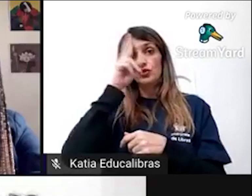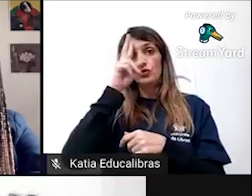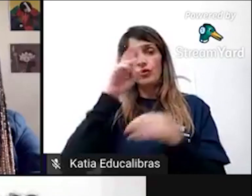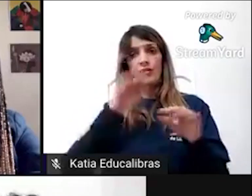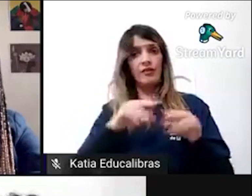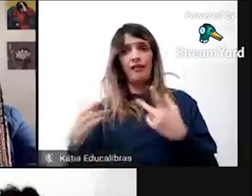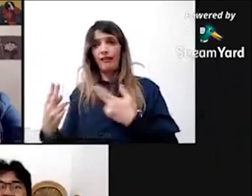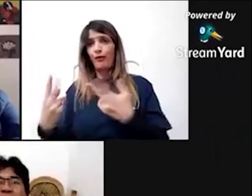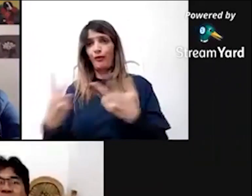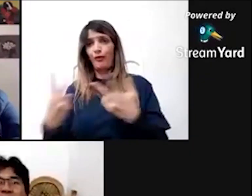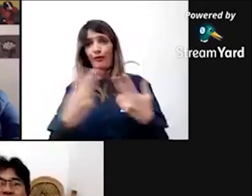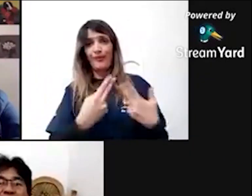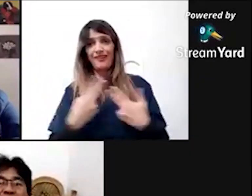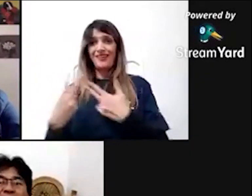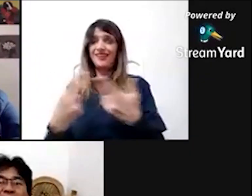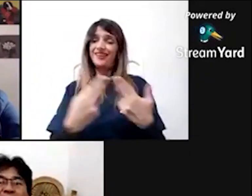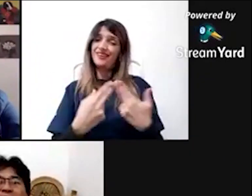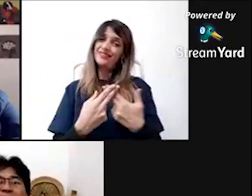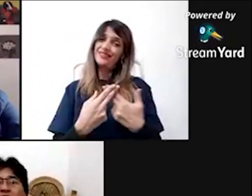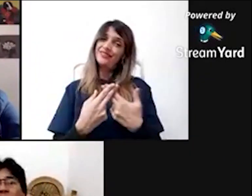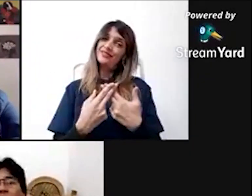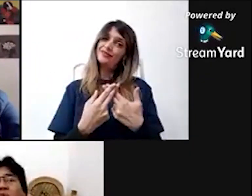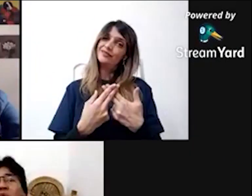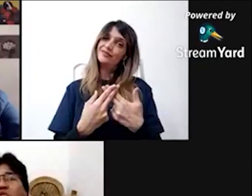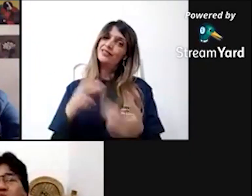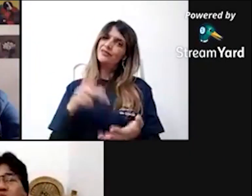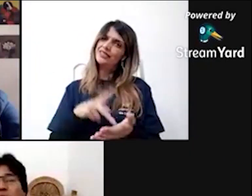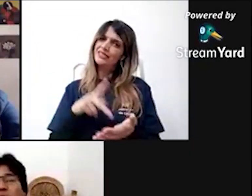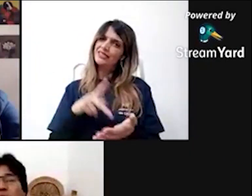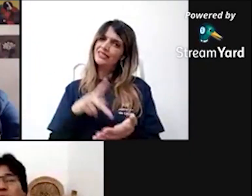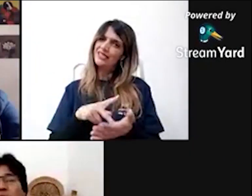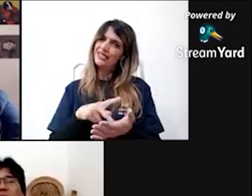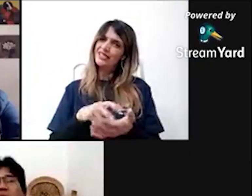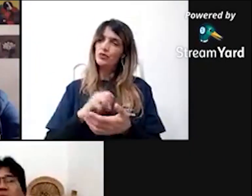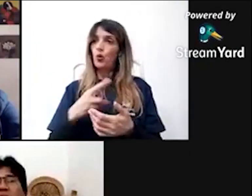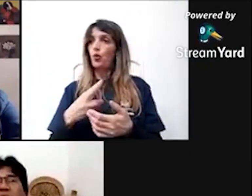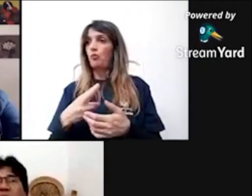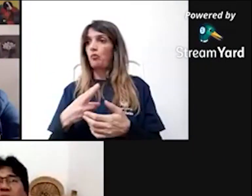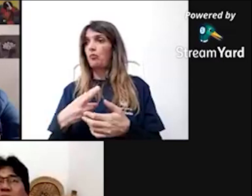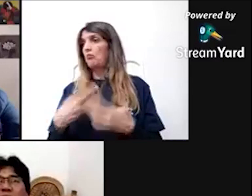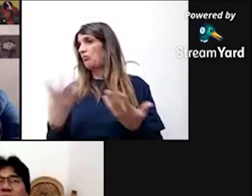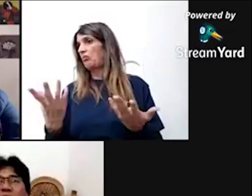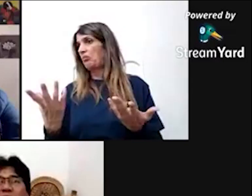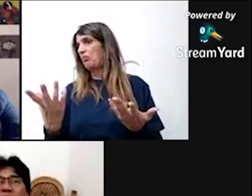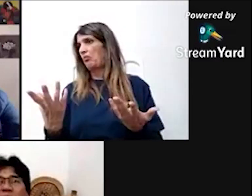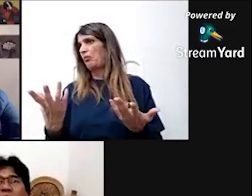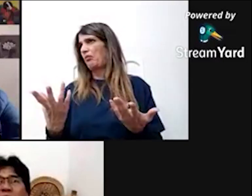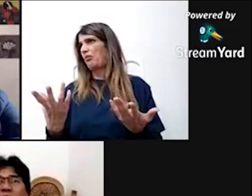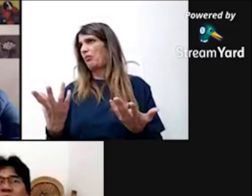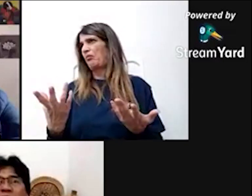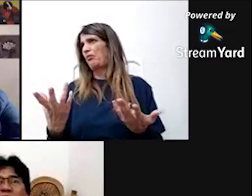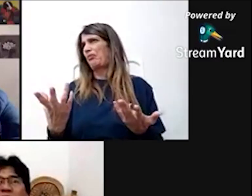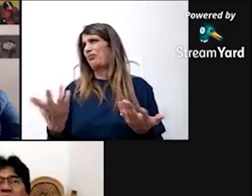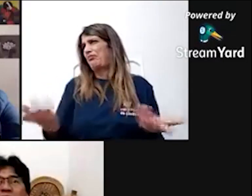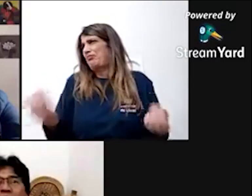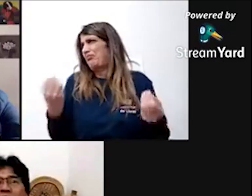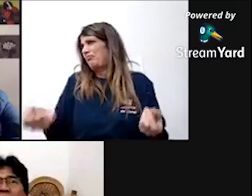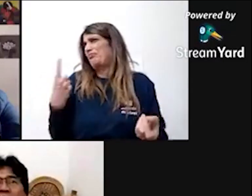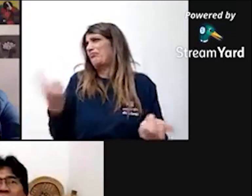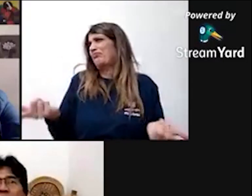iguais, tanto na verdade quanto no absurdo, porque quando